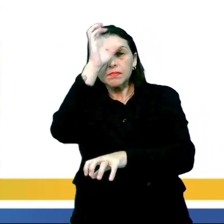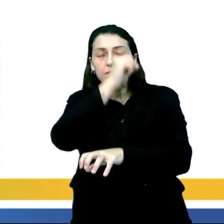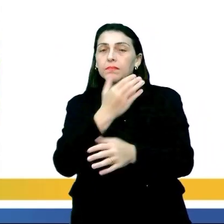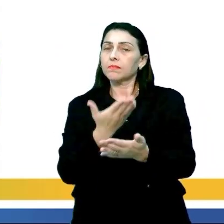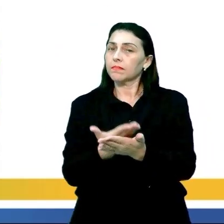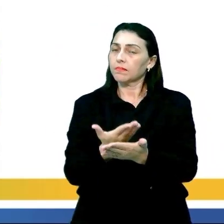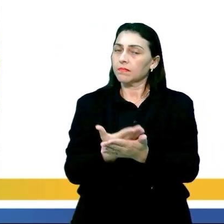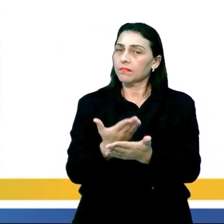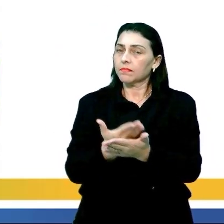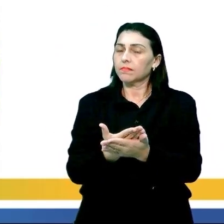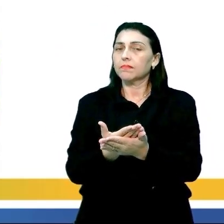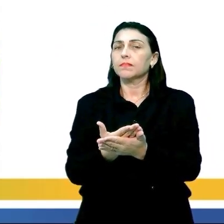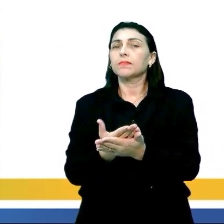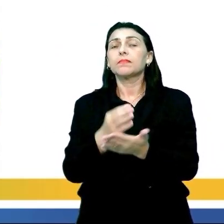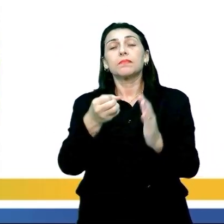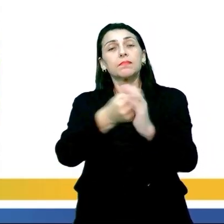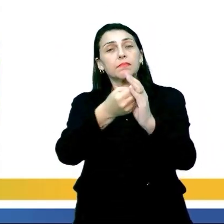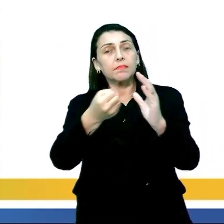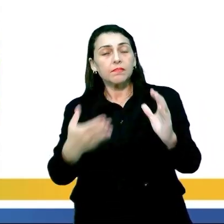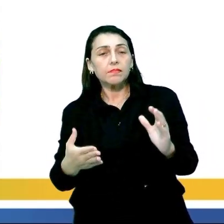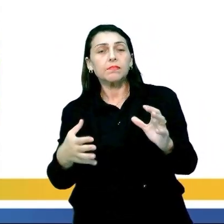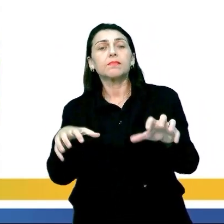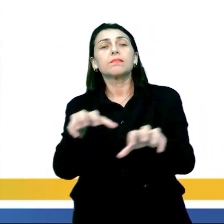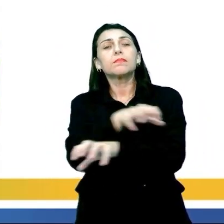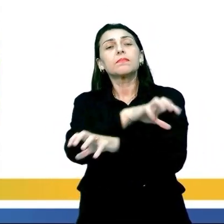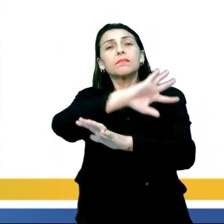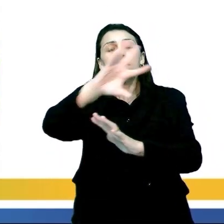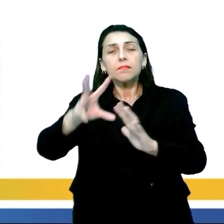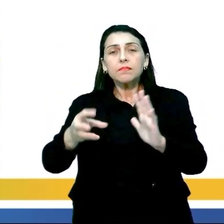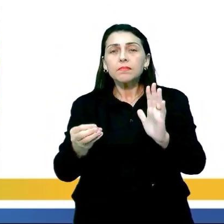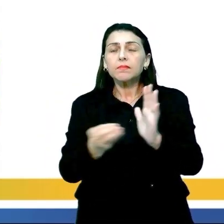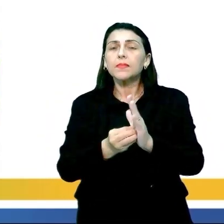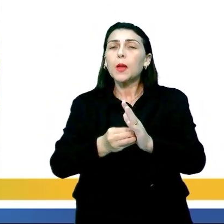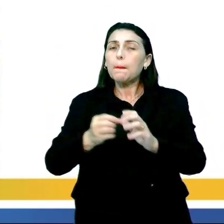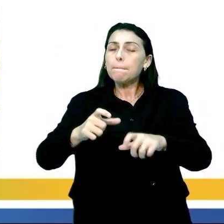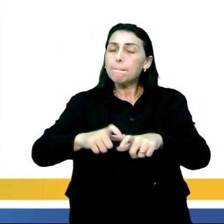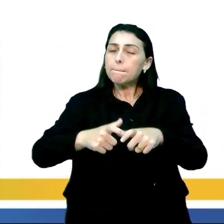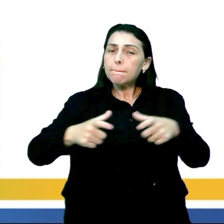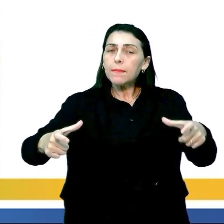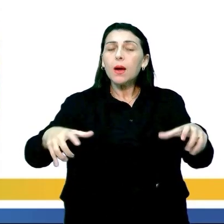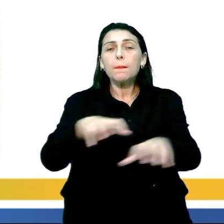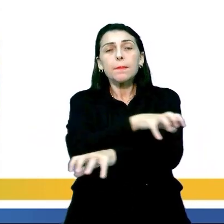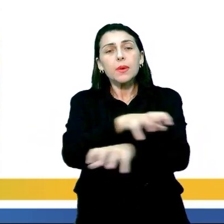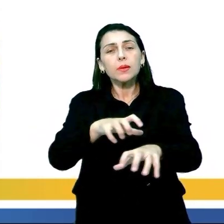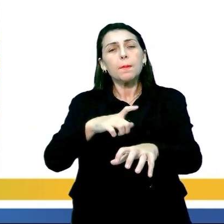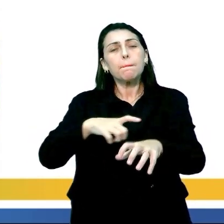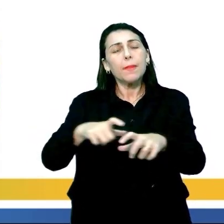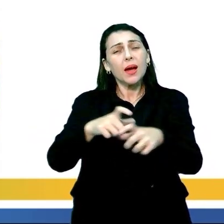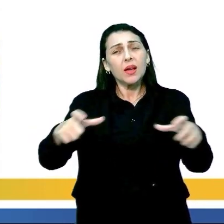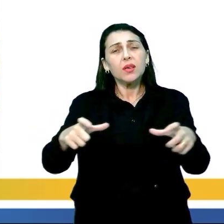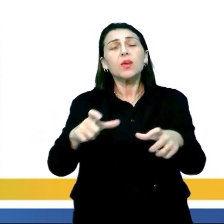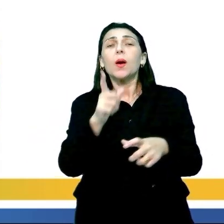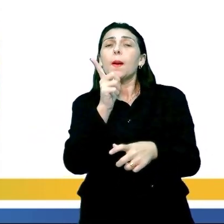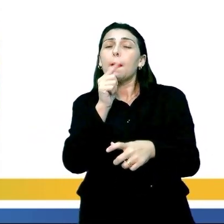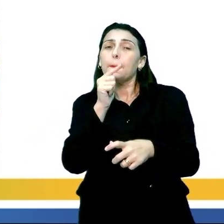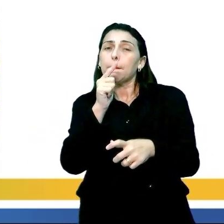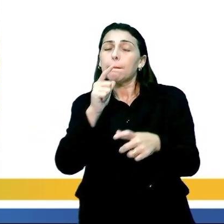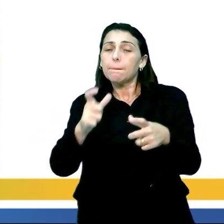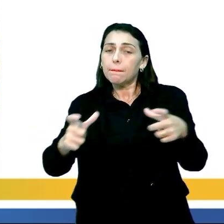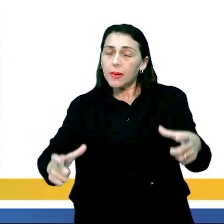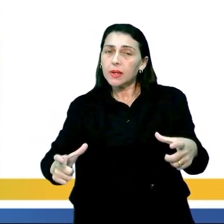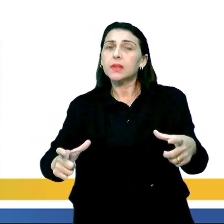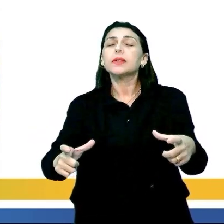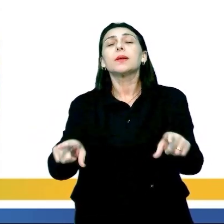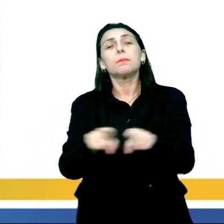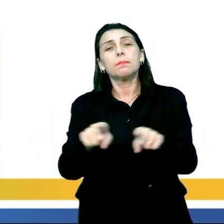a aula. Vamos então às características do bioma Amazônia, maior bioma brasileiro e engloba a maior bacia hidrográfica do mundo e